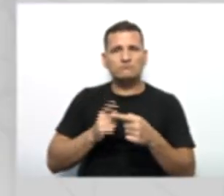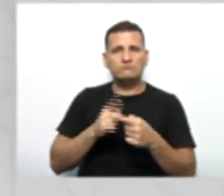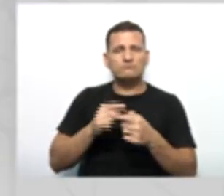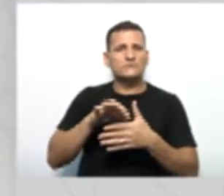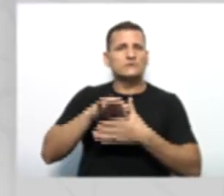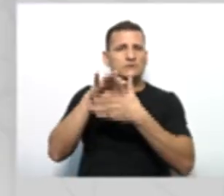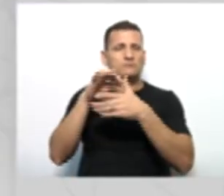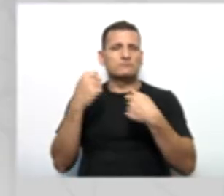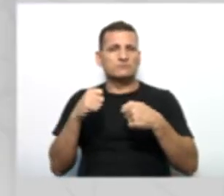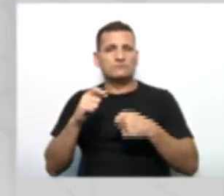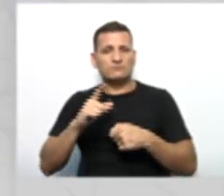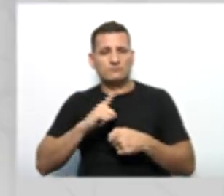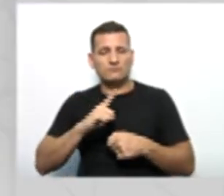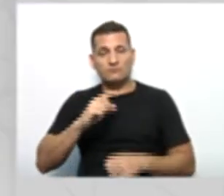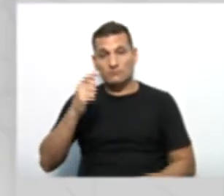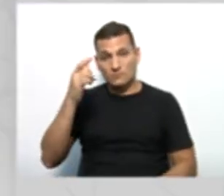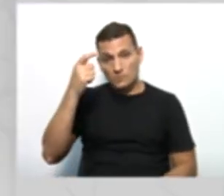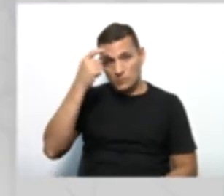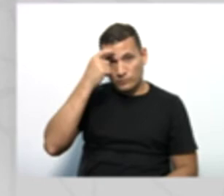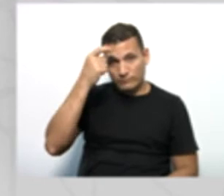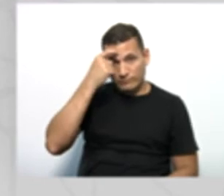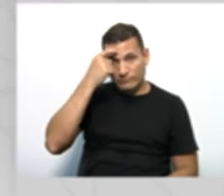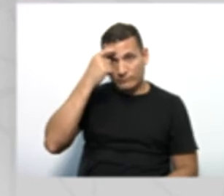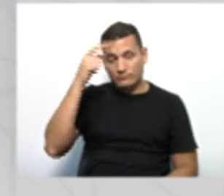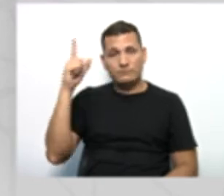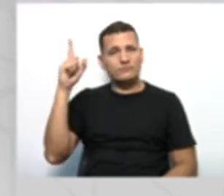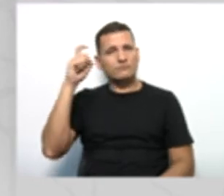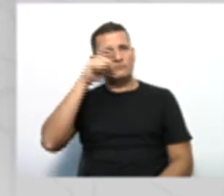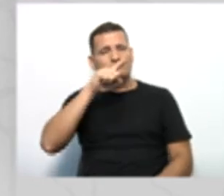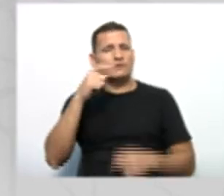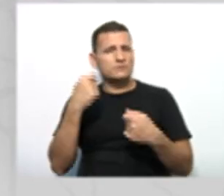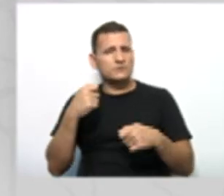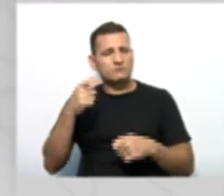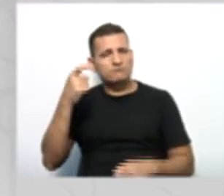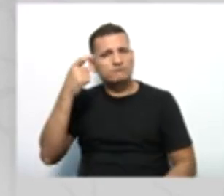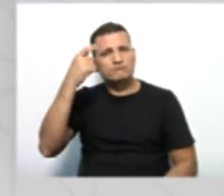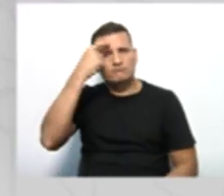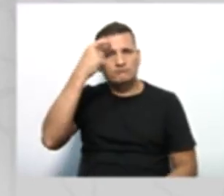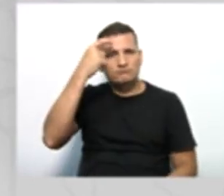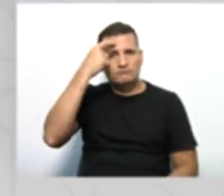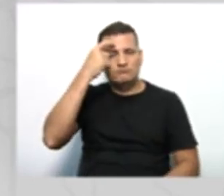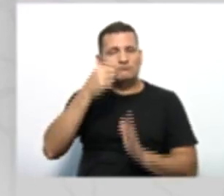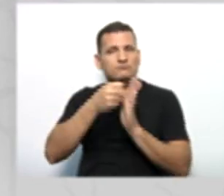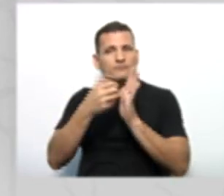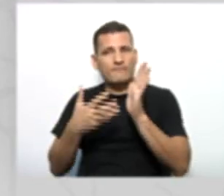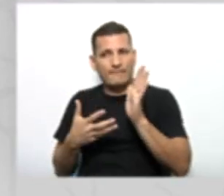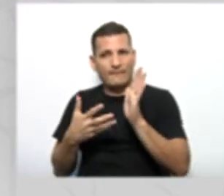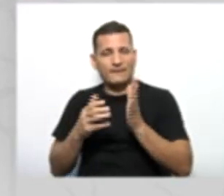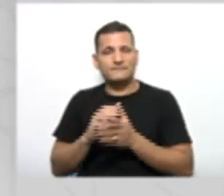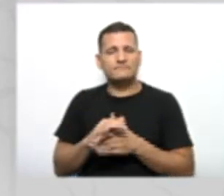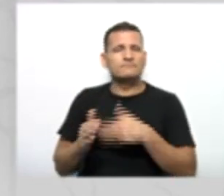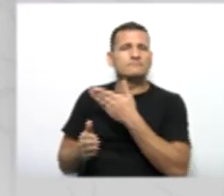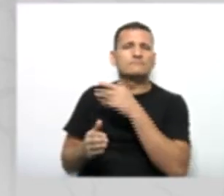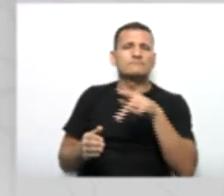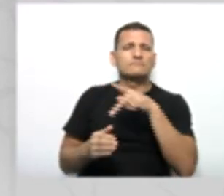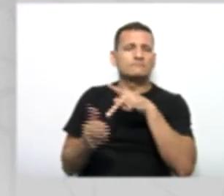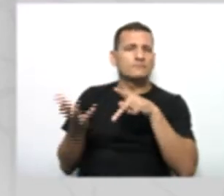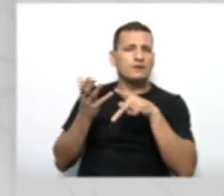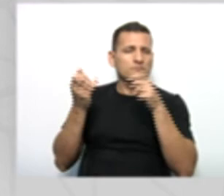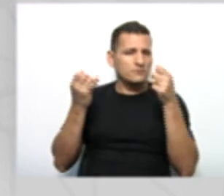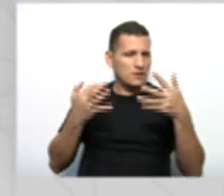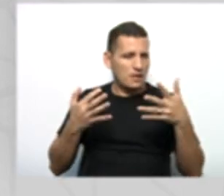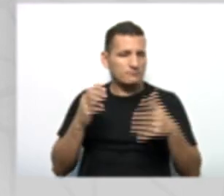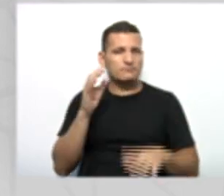precisa ter consciência das dificuldades, ele precisa ser consciente dos aspectos. O senhor gostaria de comentar esse quadro,